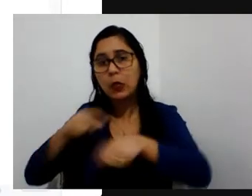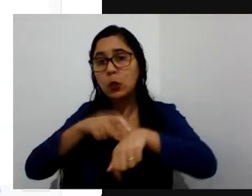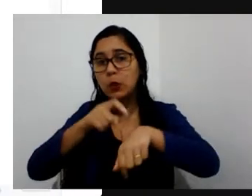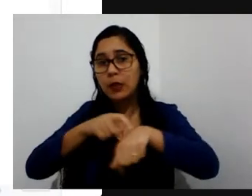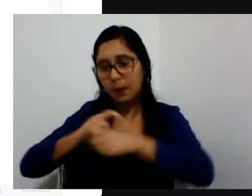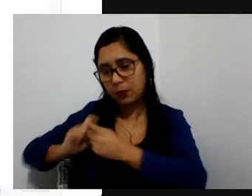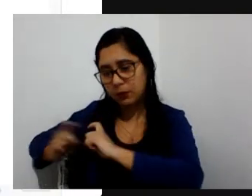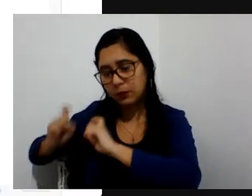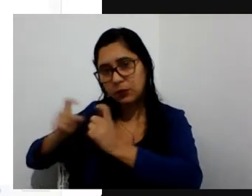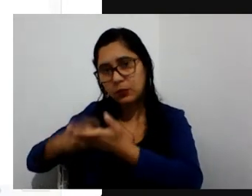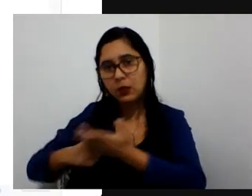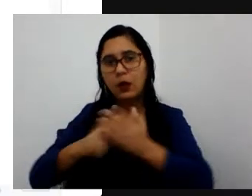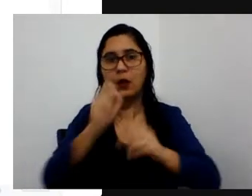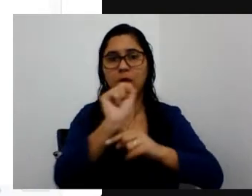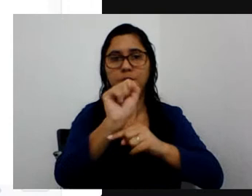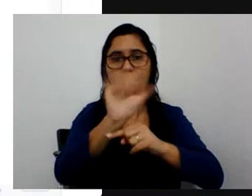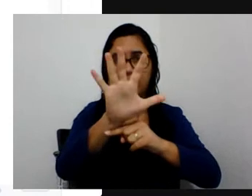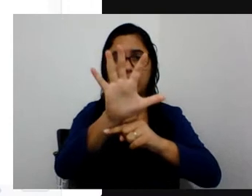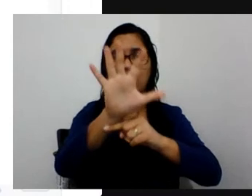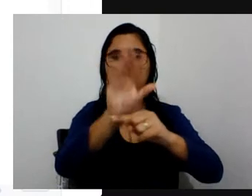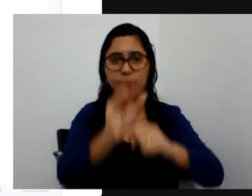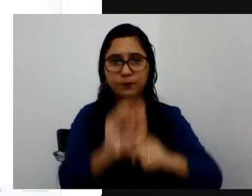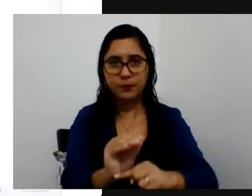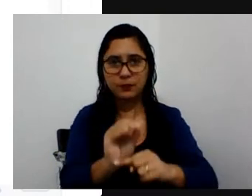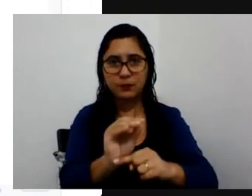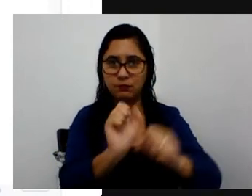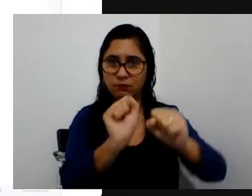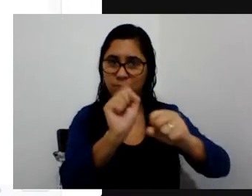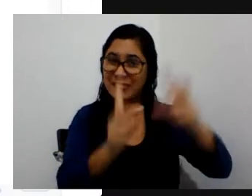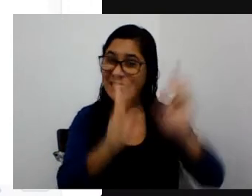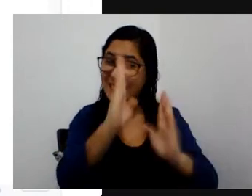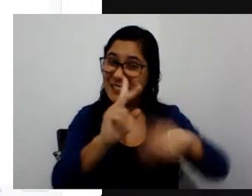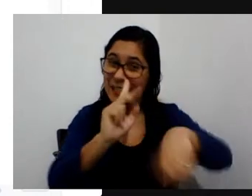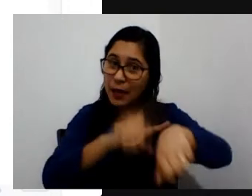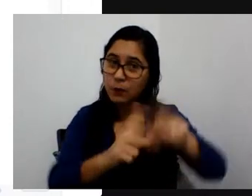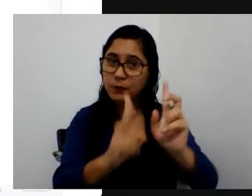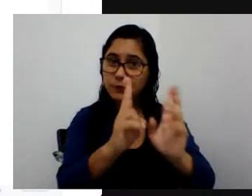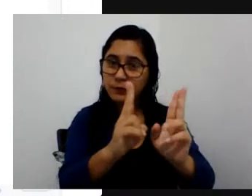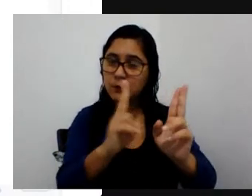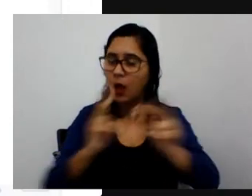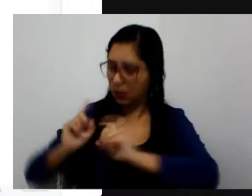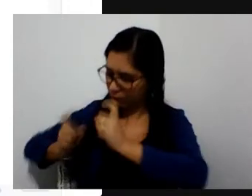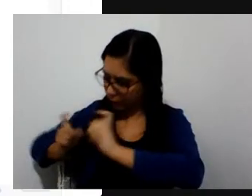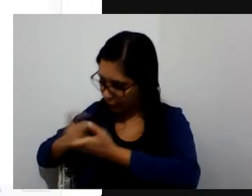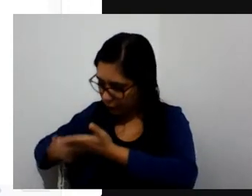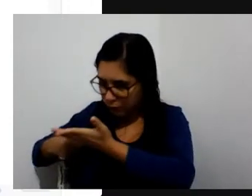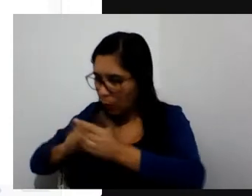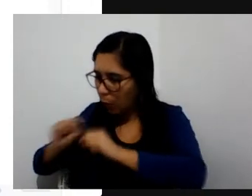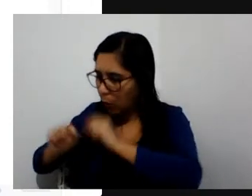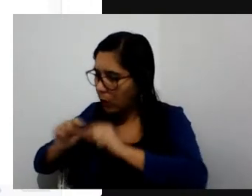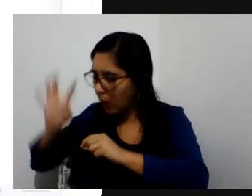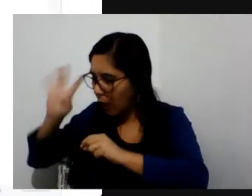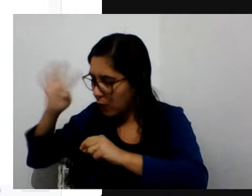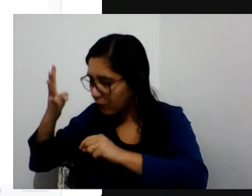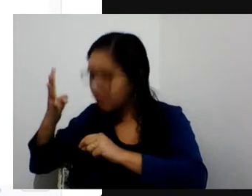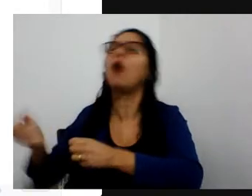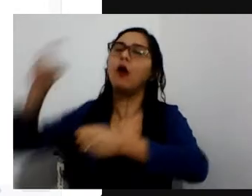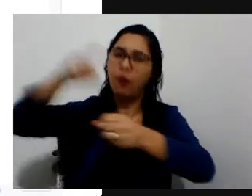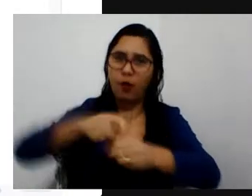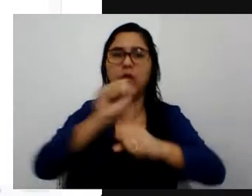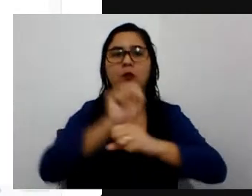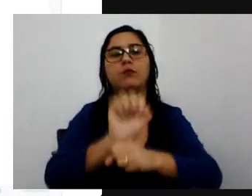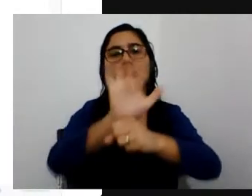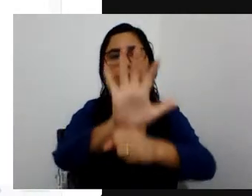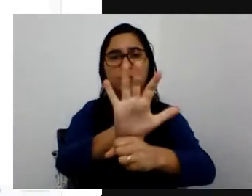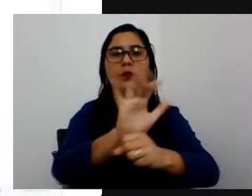a transmissão será temporariamente suspensa, voltando em seguida quando a comissão tiver deliberado acerca